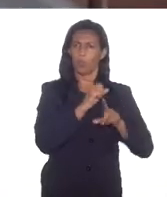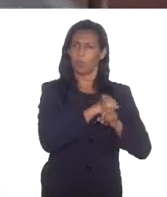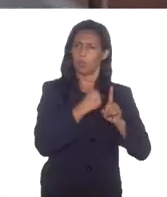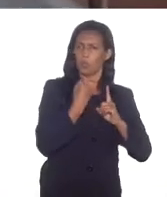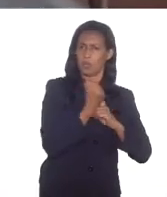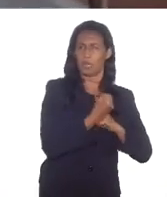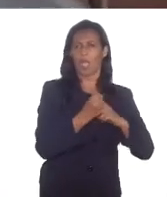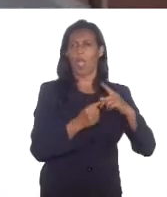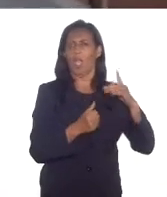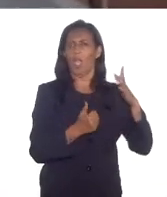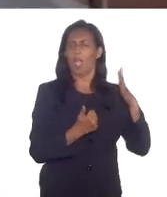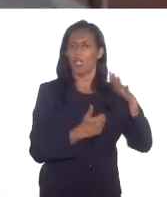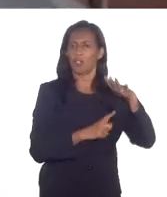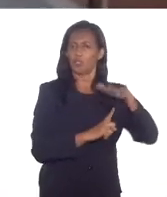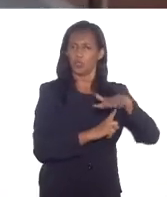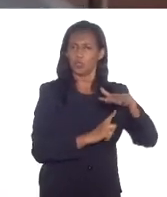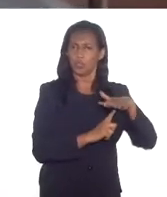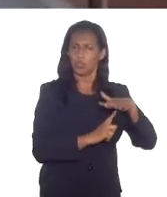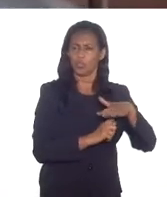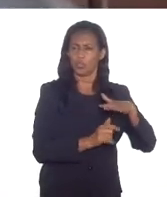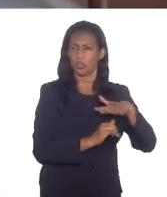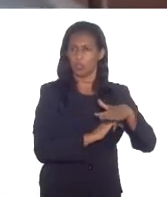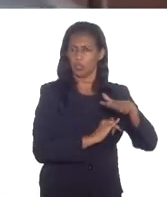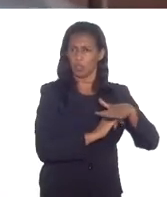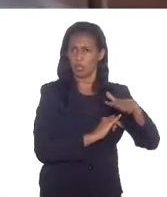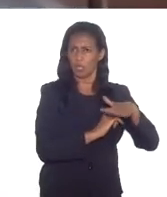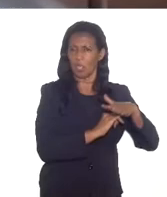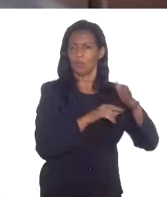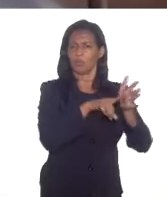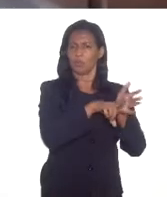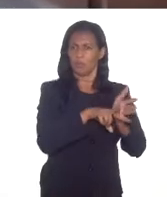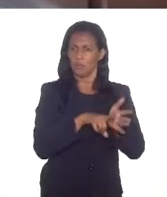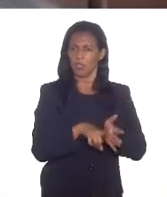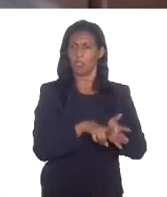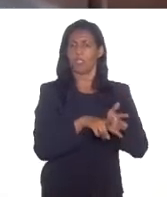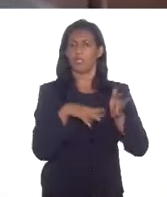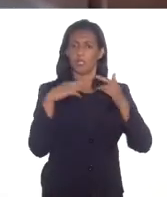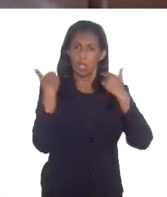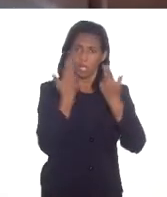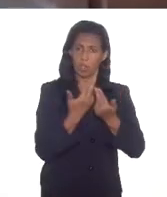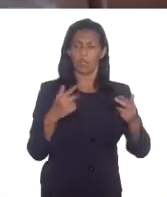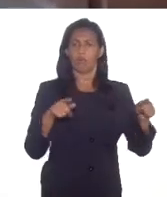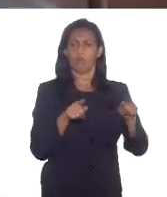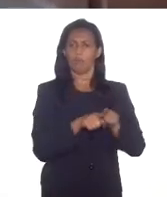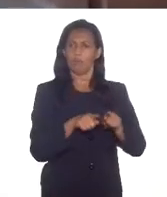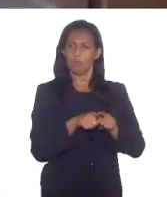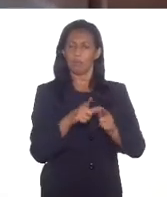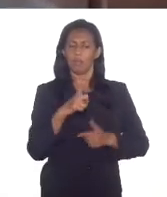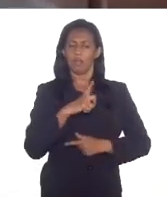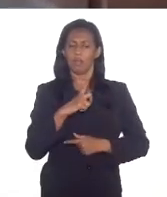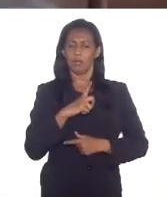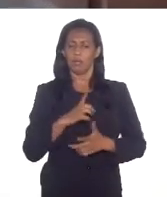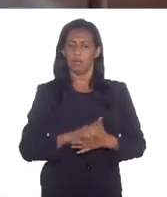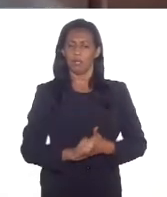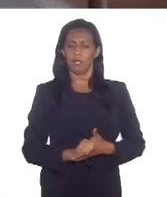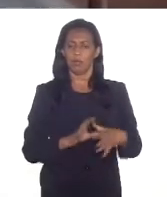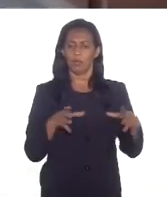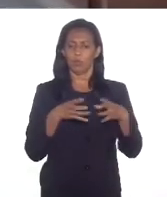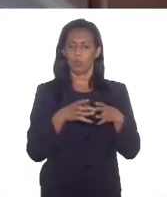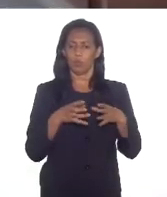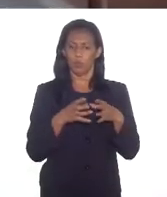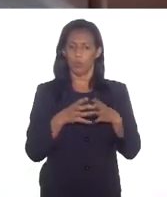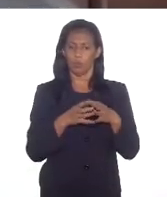sociais, instituições de pesquisa. E a audiência também contou com esses grupos